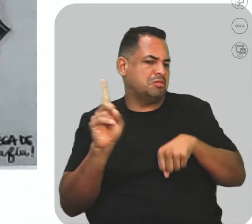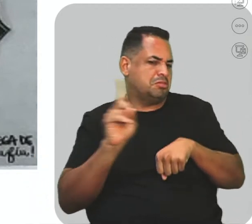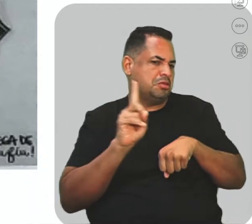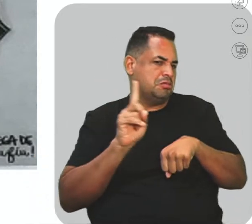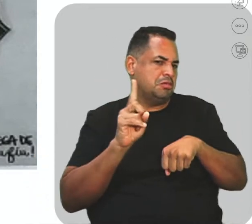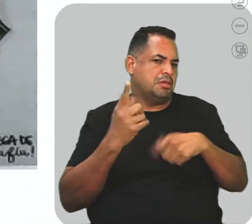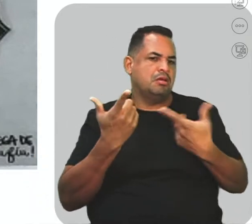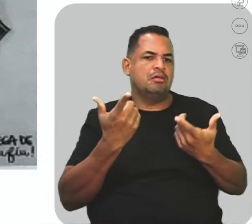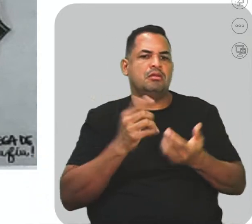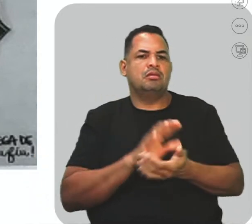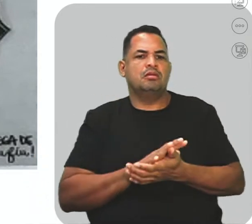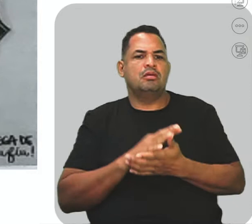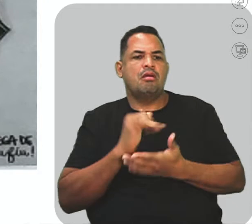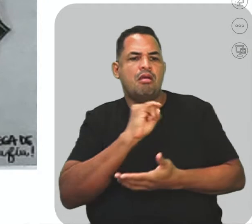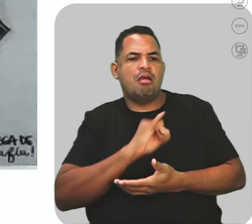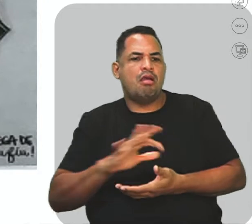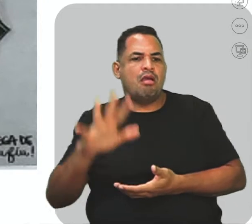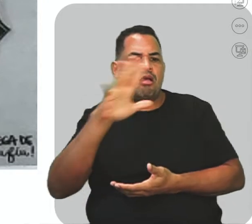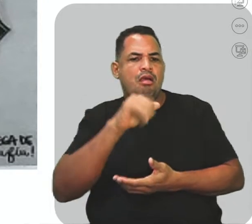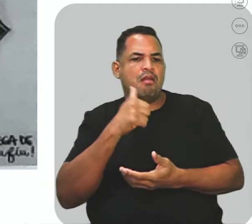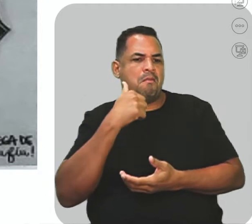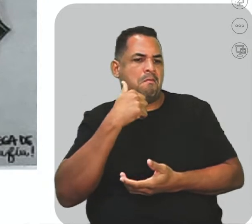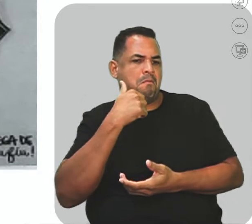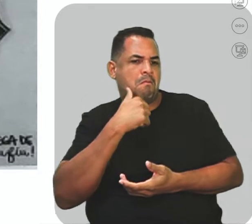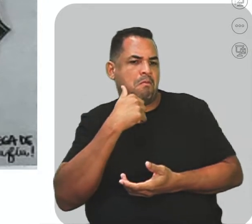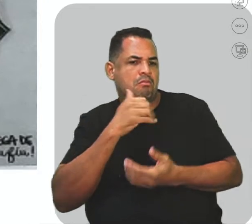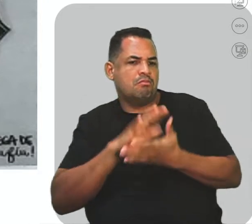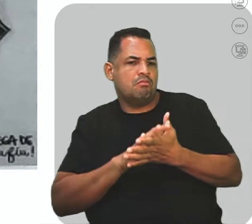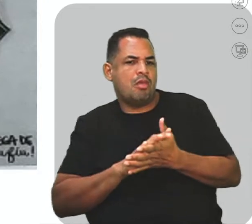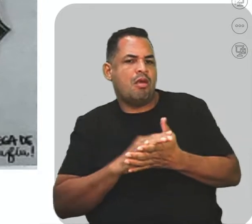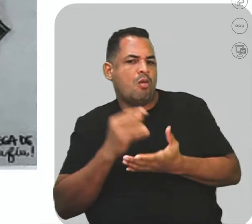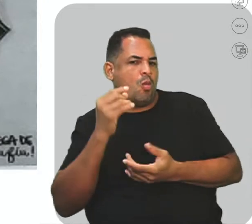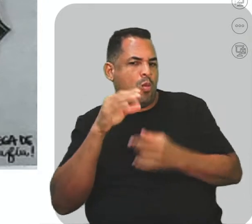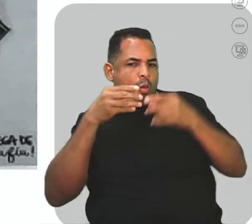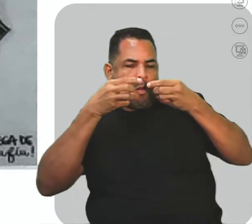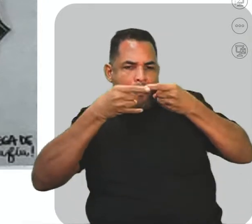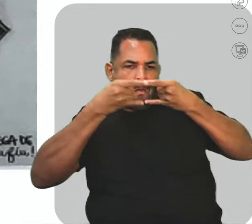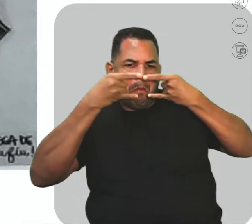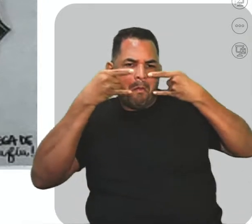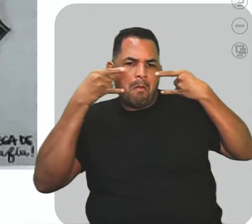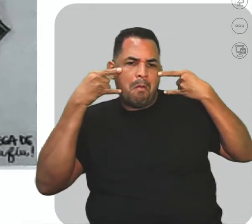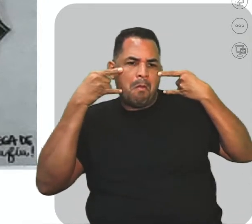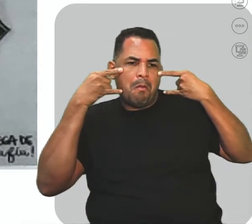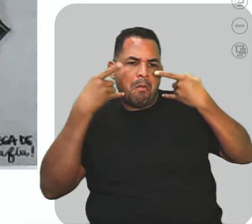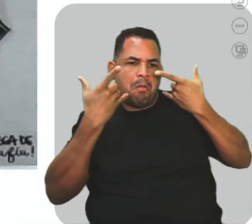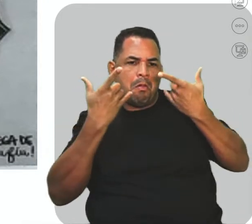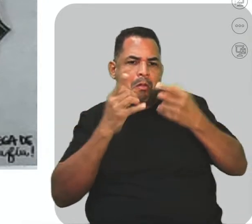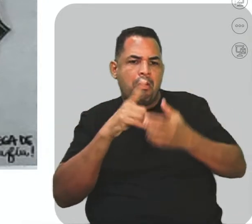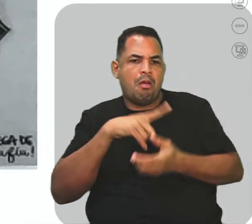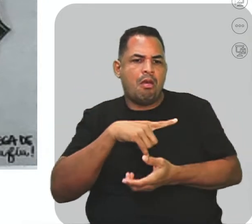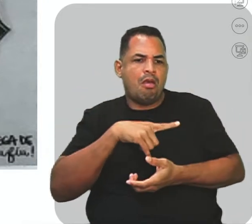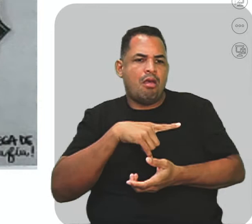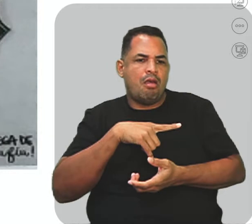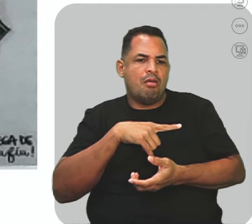verbal. A imagem da mulher com o nariz e a boca cobertos por um lenço é